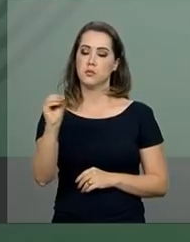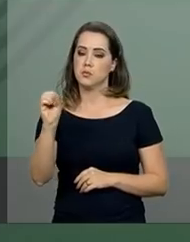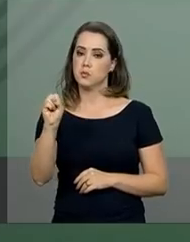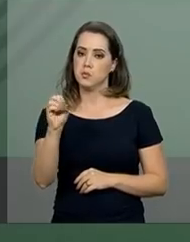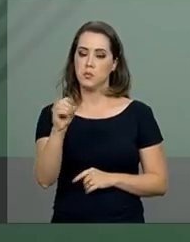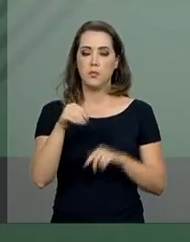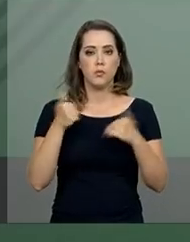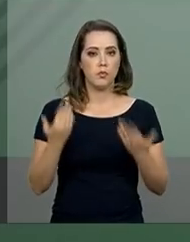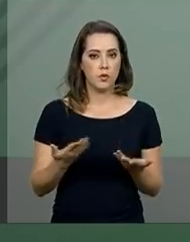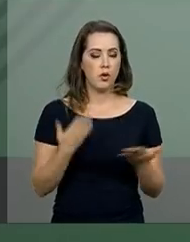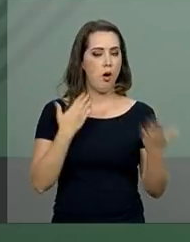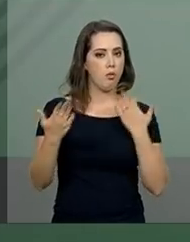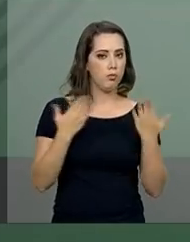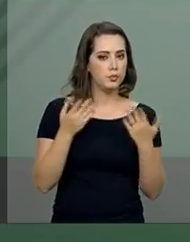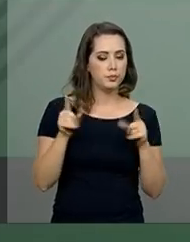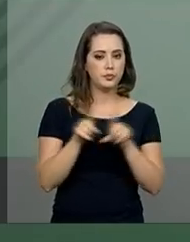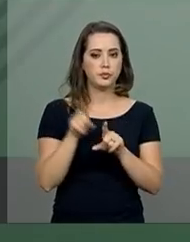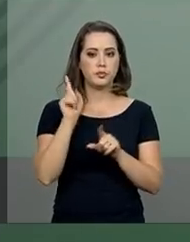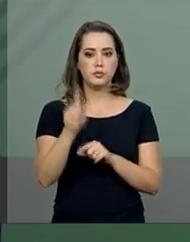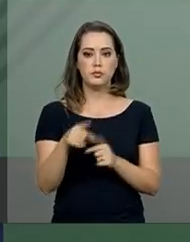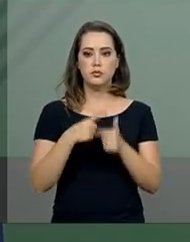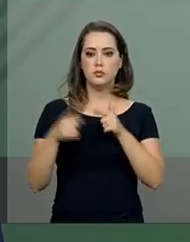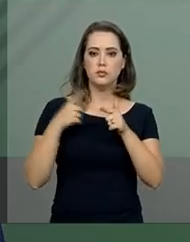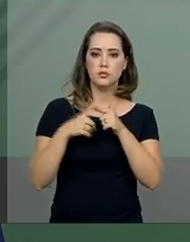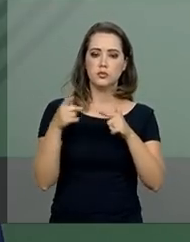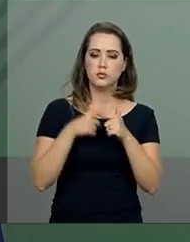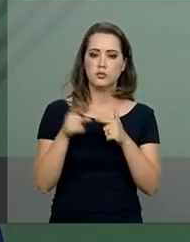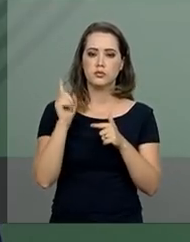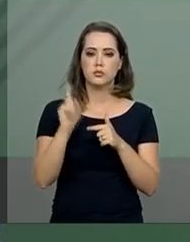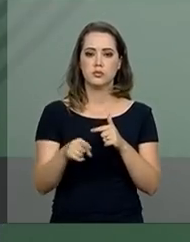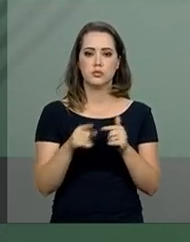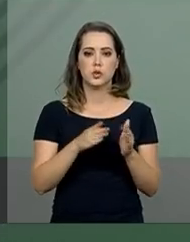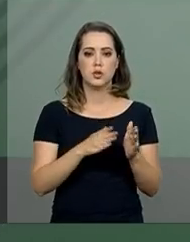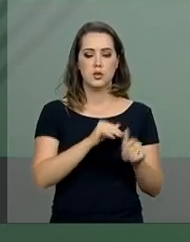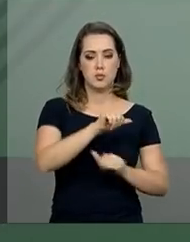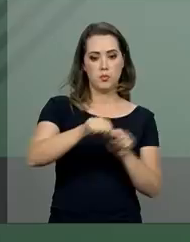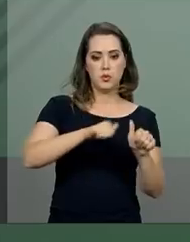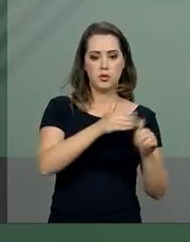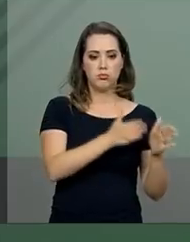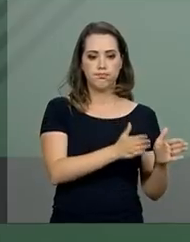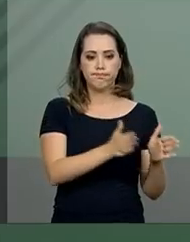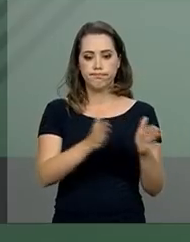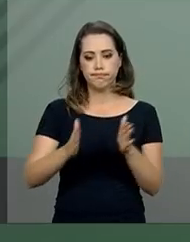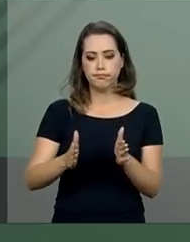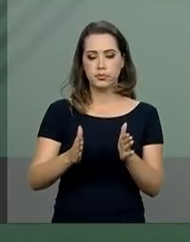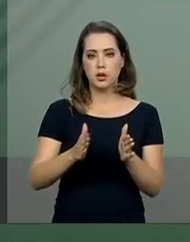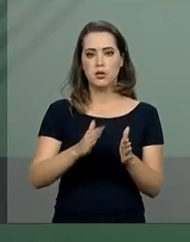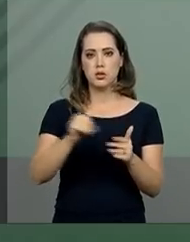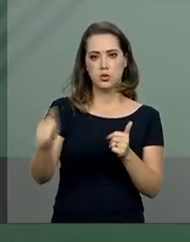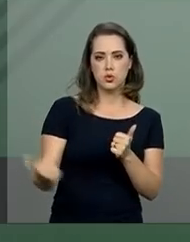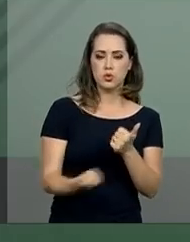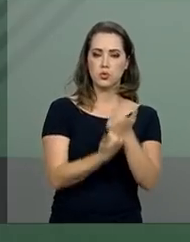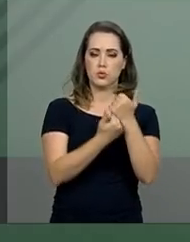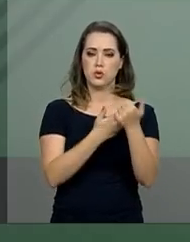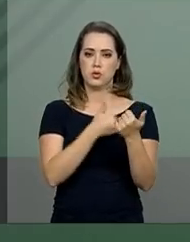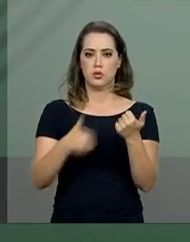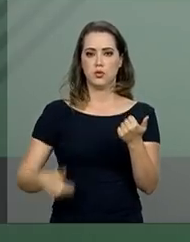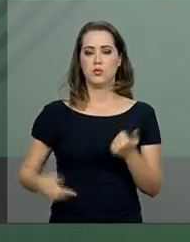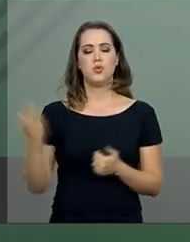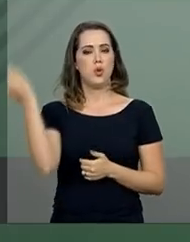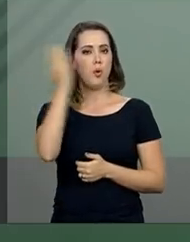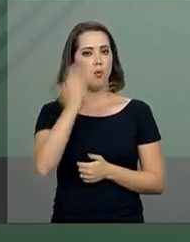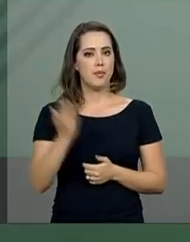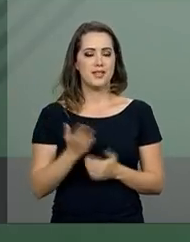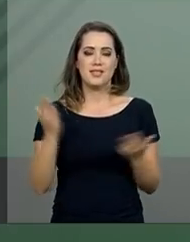em relação à questão relativa à transição democrática eu peço que o brasil já está numa